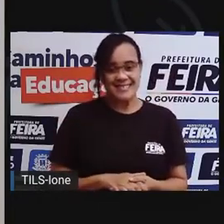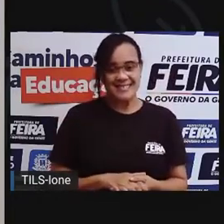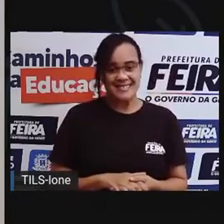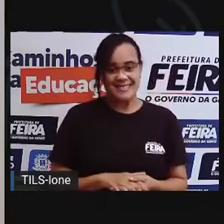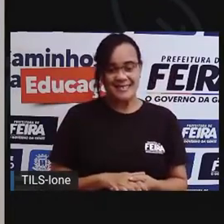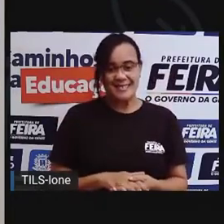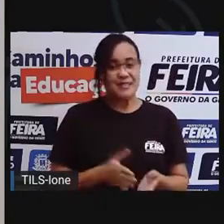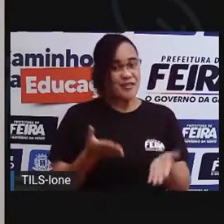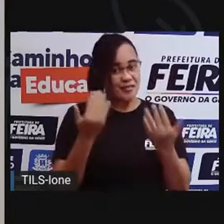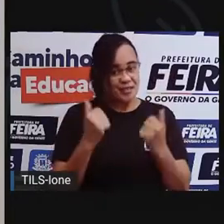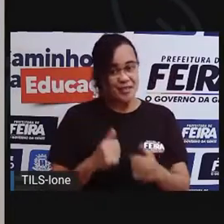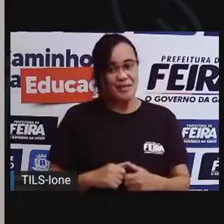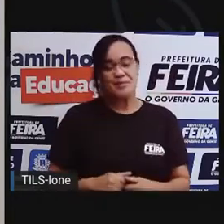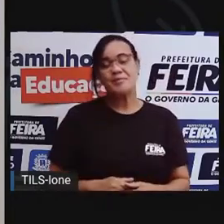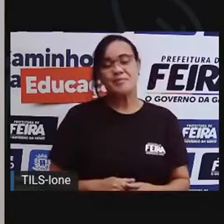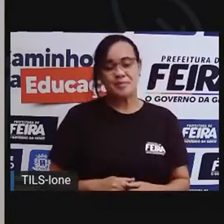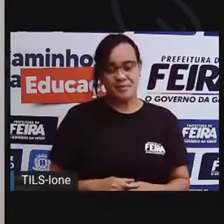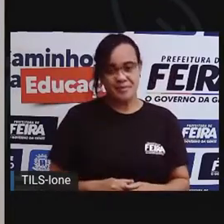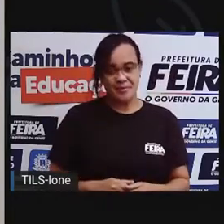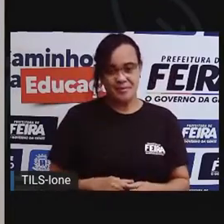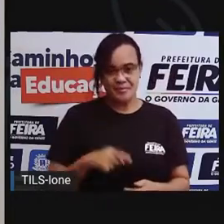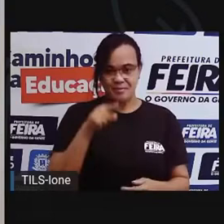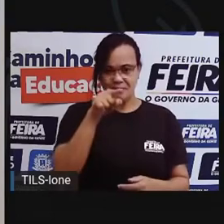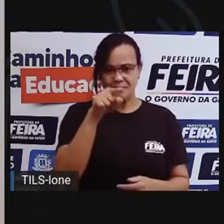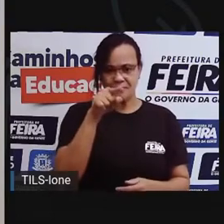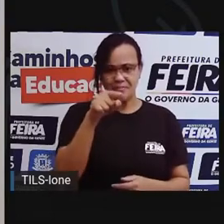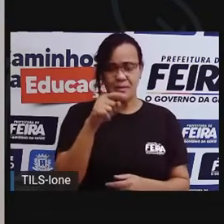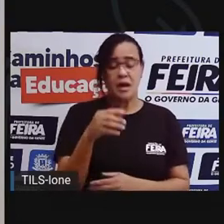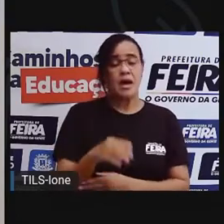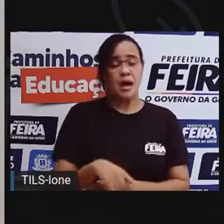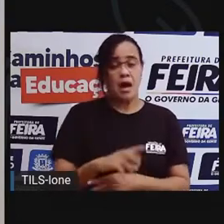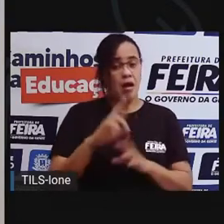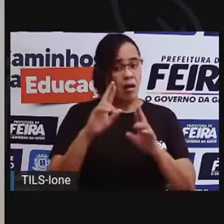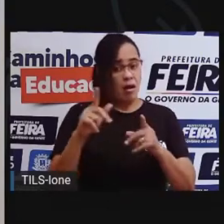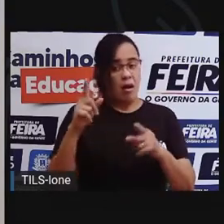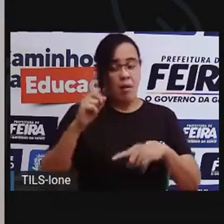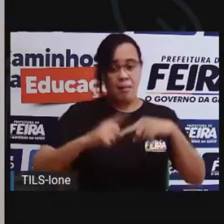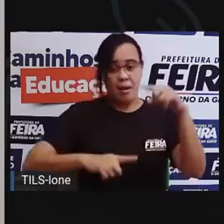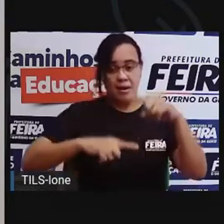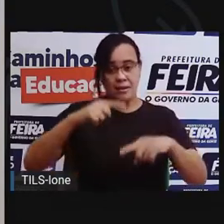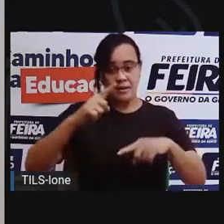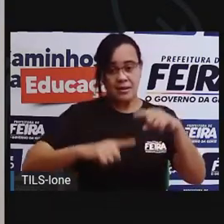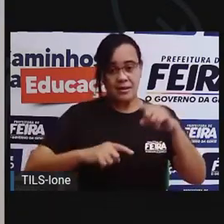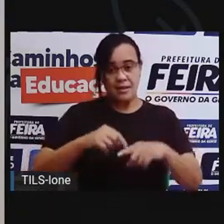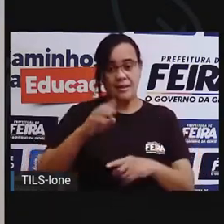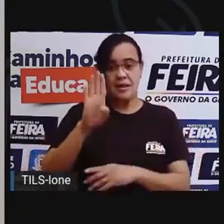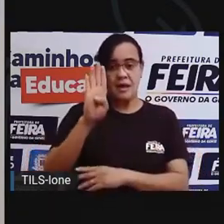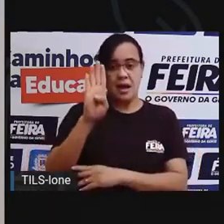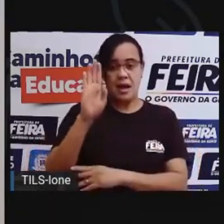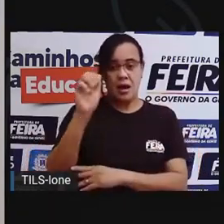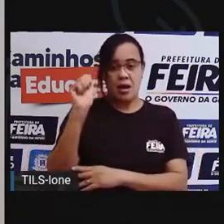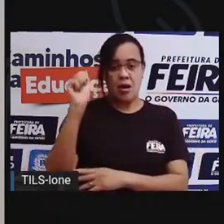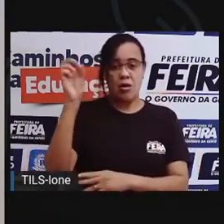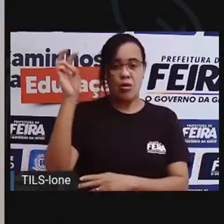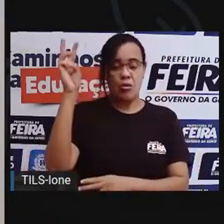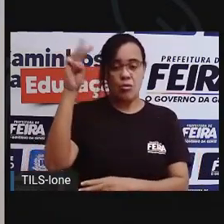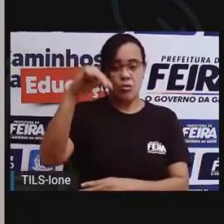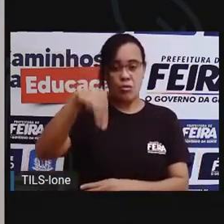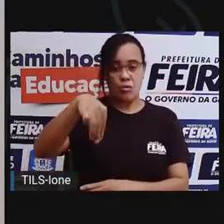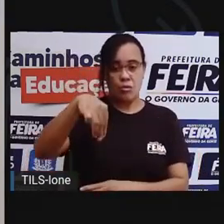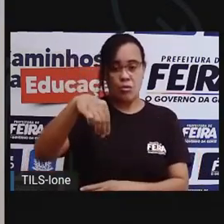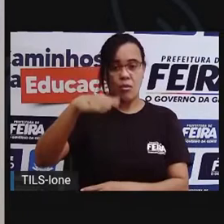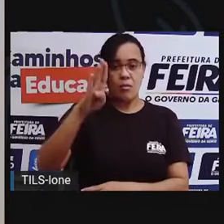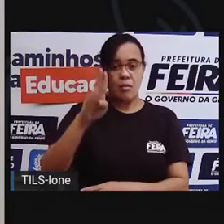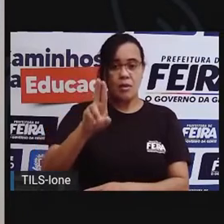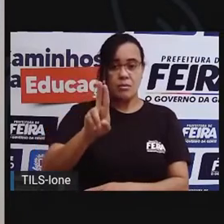Outro. Vamos lá. Tem esse de bambu. Olha aí. Que